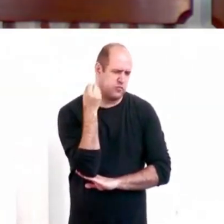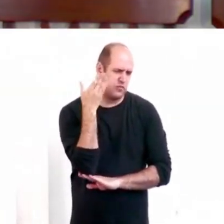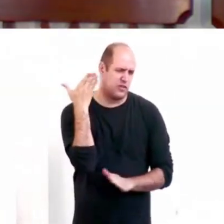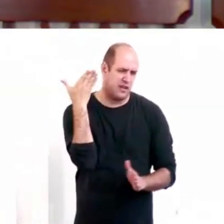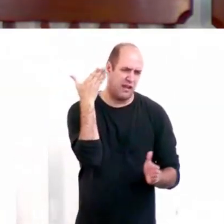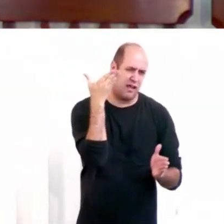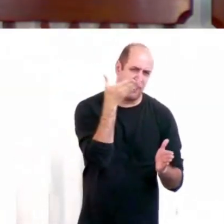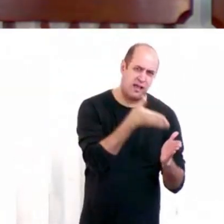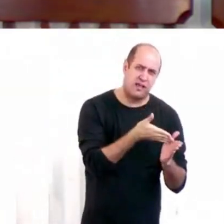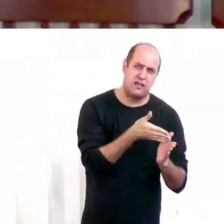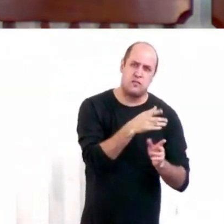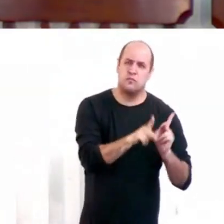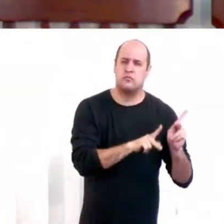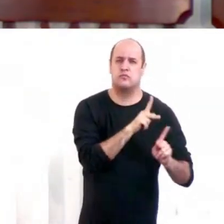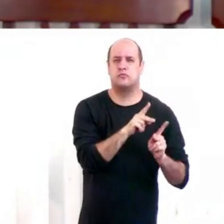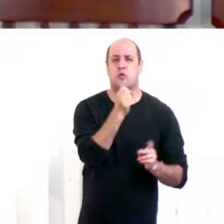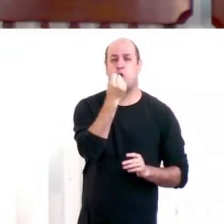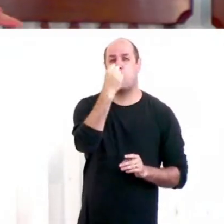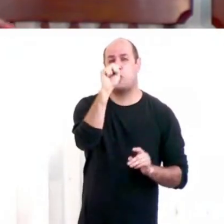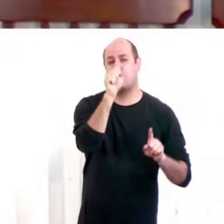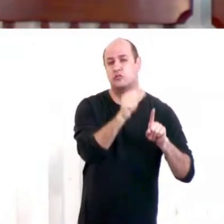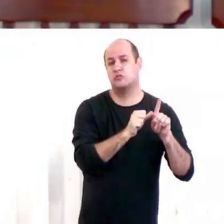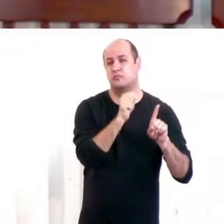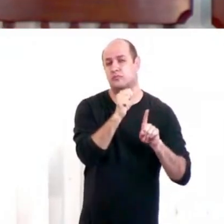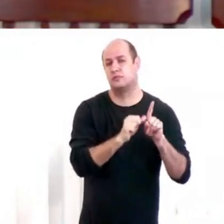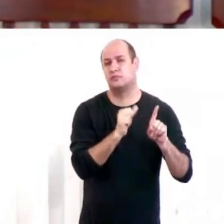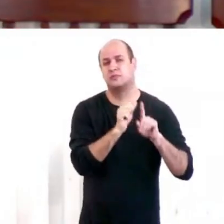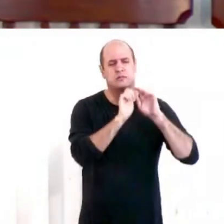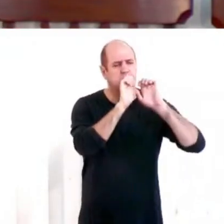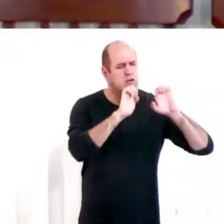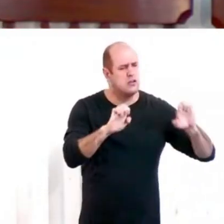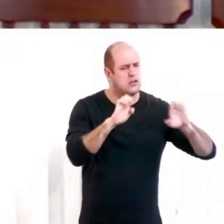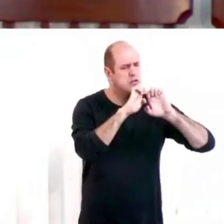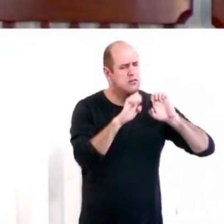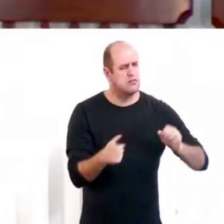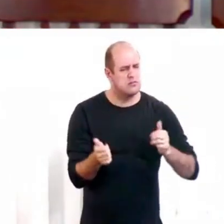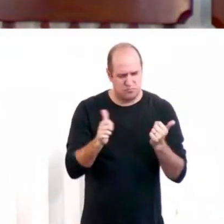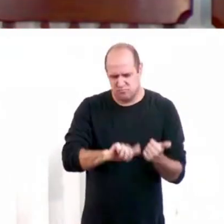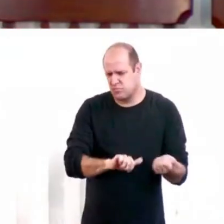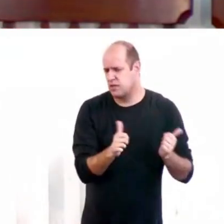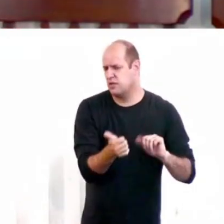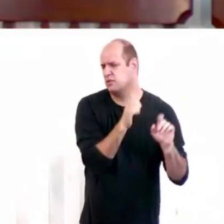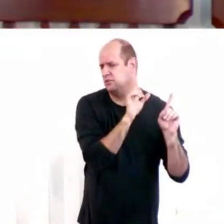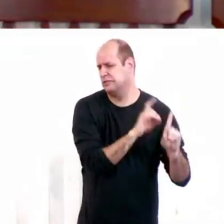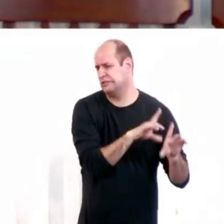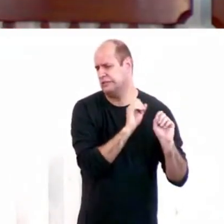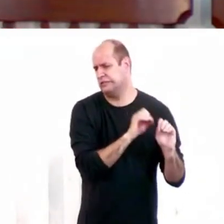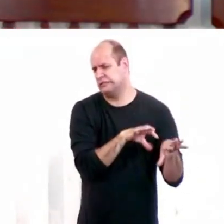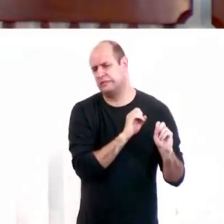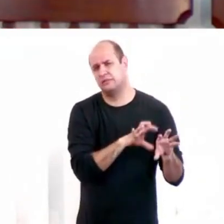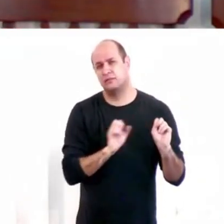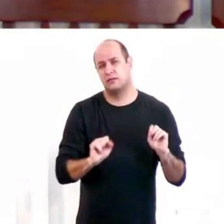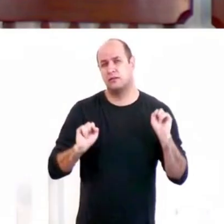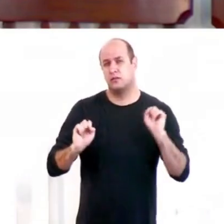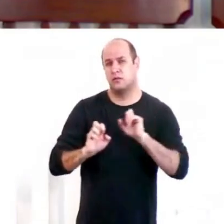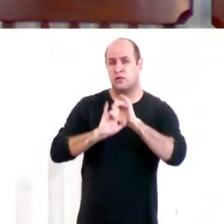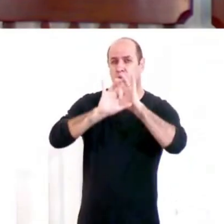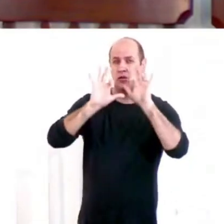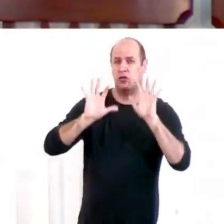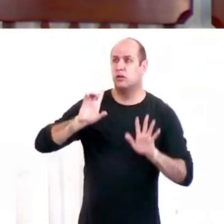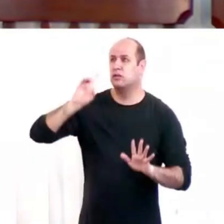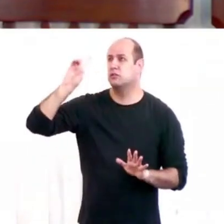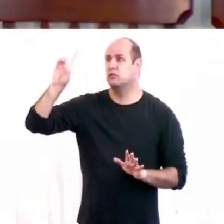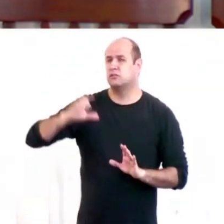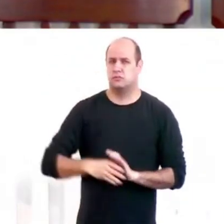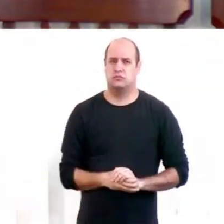8 meses evangelizando, batizaram, discipularam, para a glória do nosso Deus. Ao